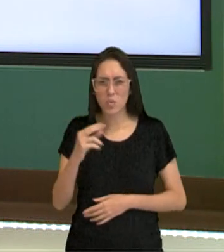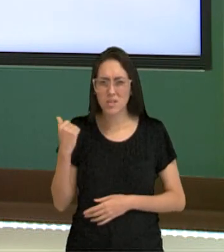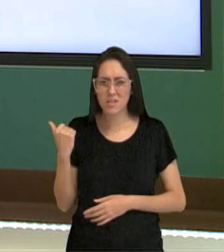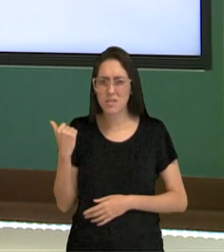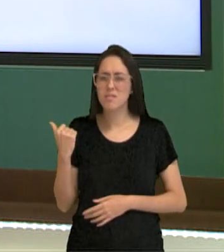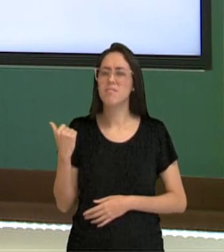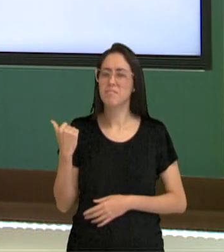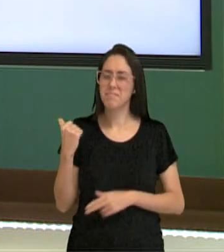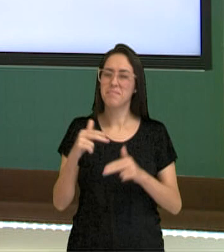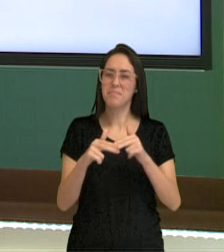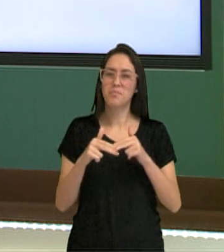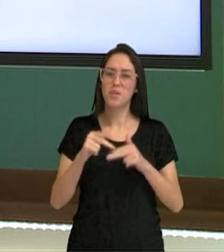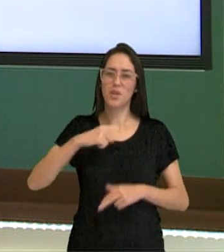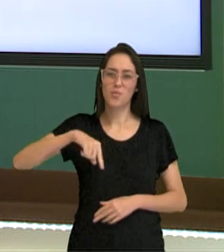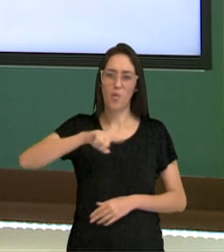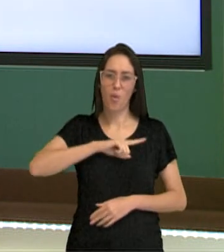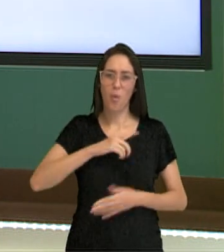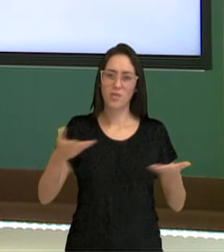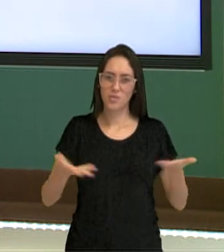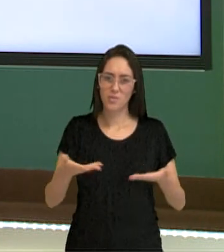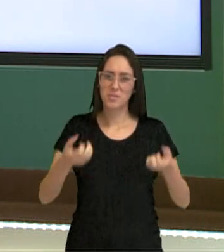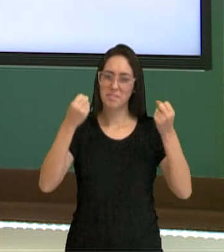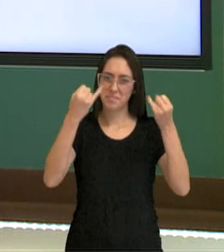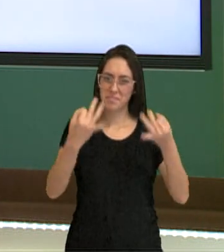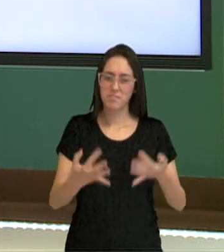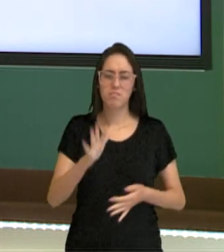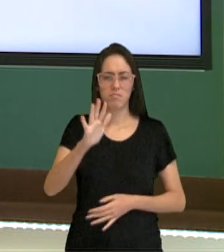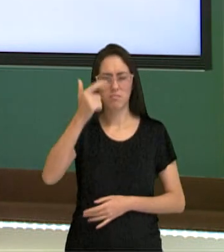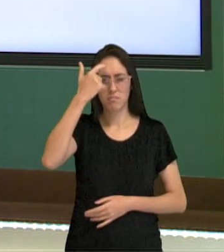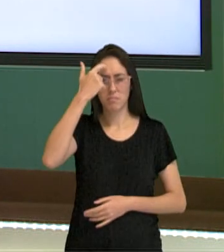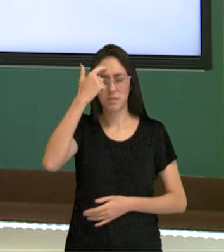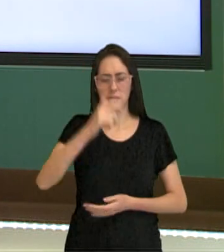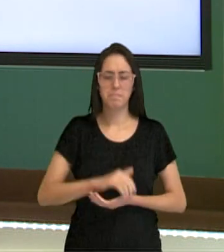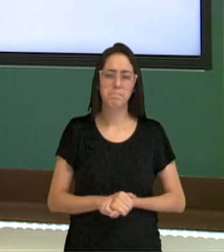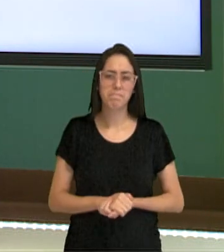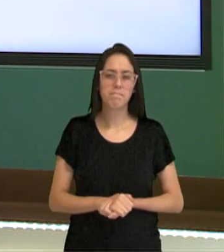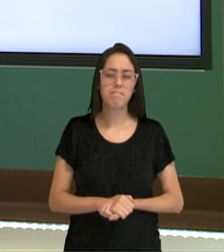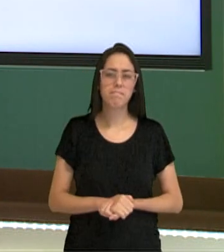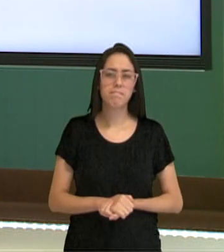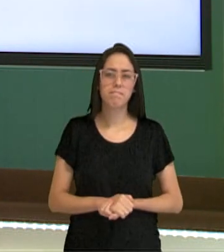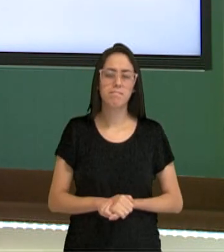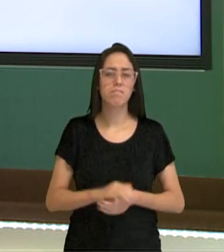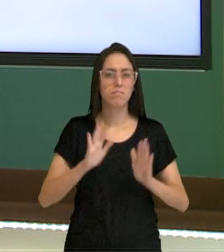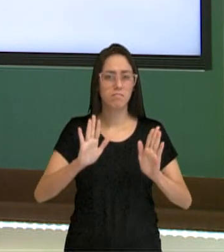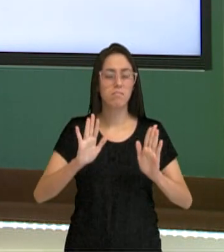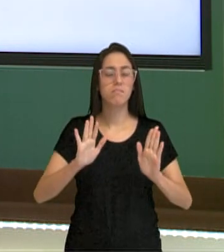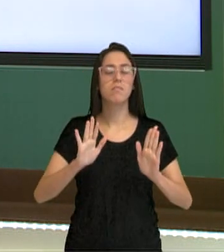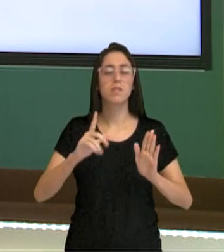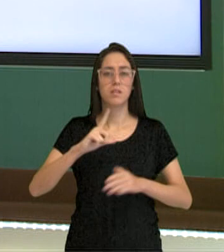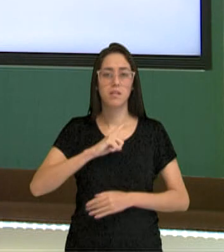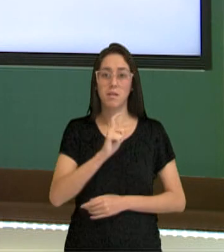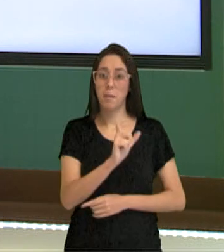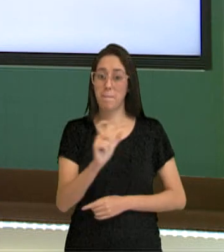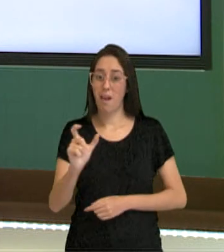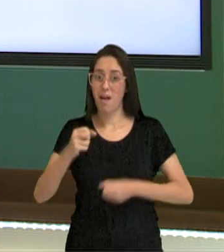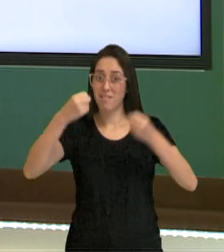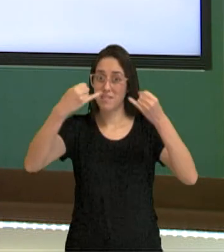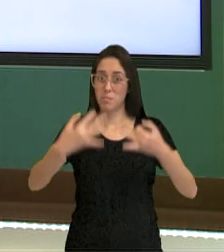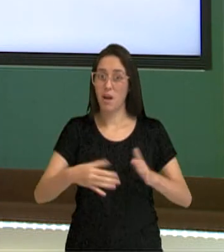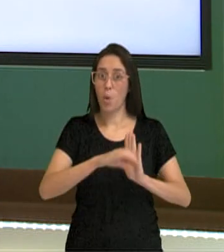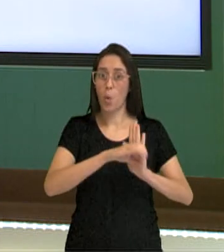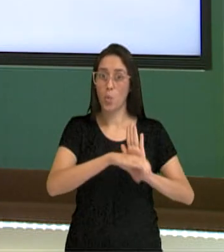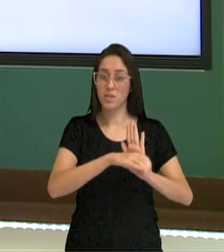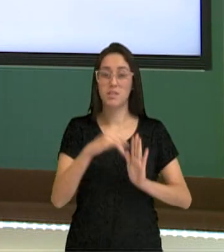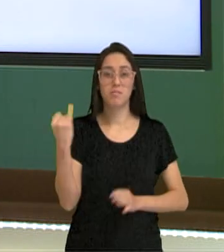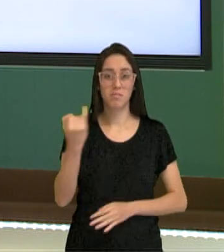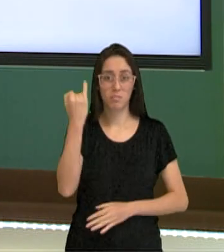por isso que estamos aqui, ok? Então vamos pensar. Começamos pela definição das palavras, né? Precisamos entender